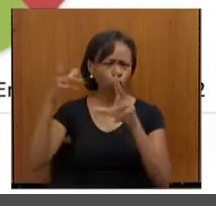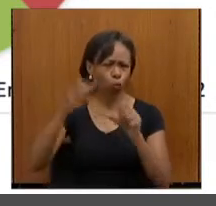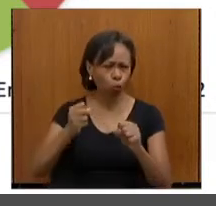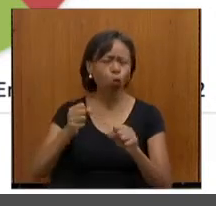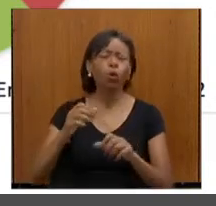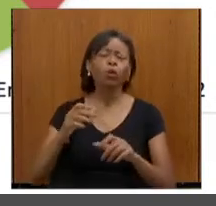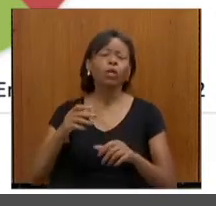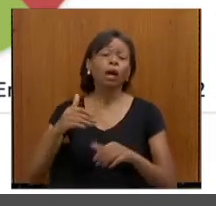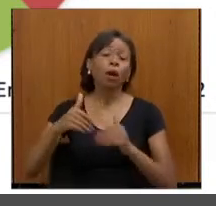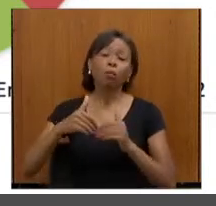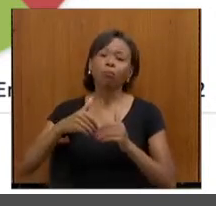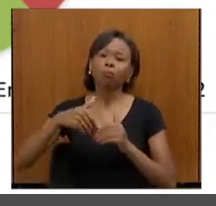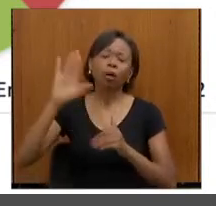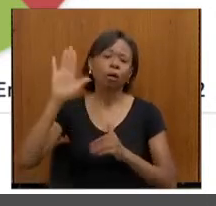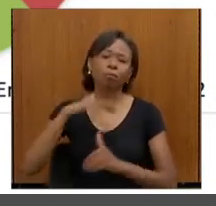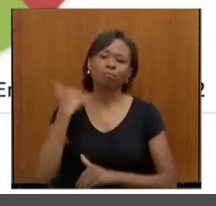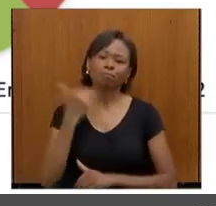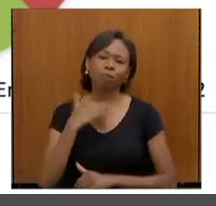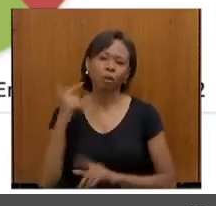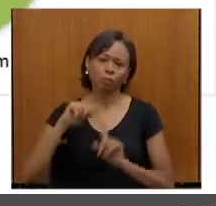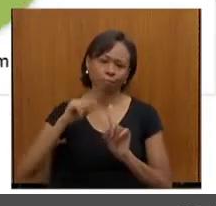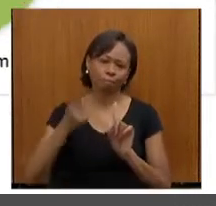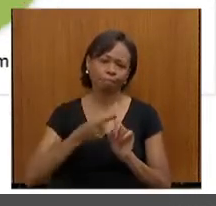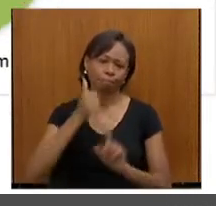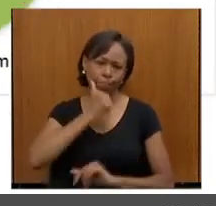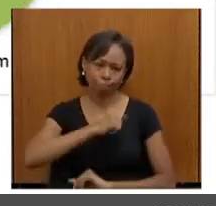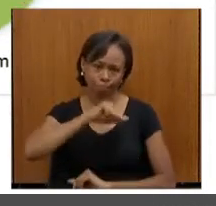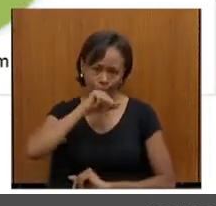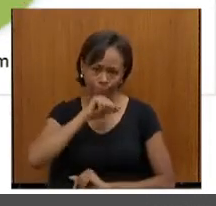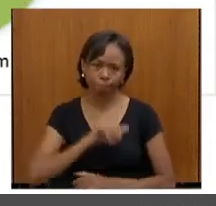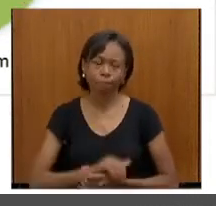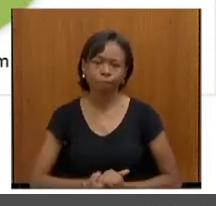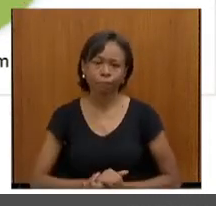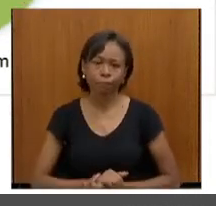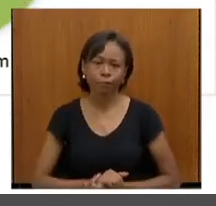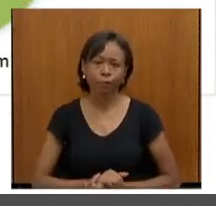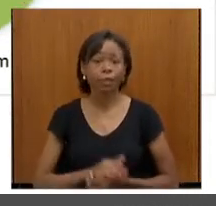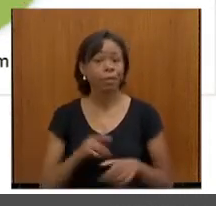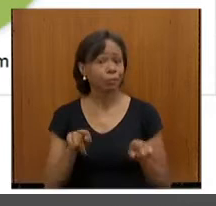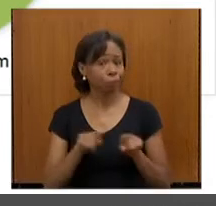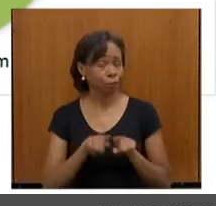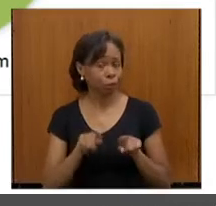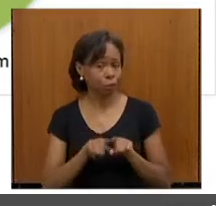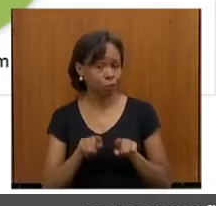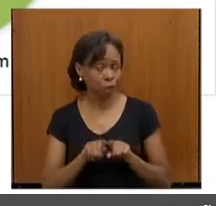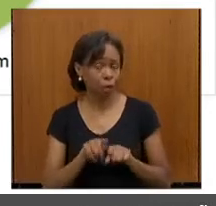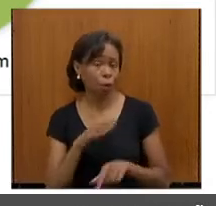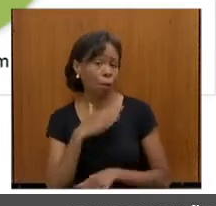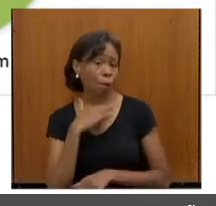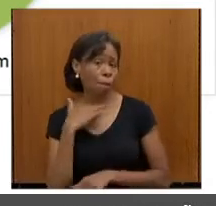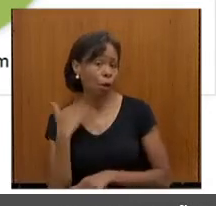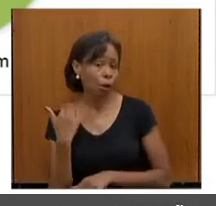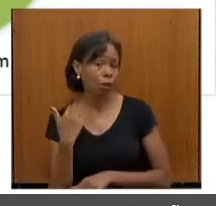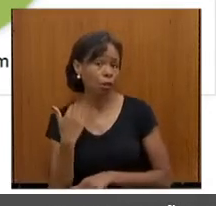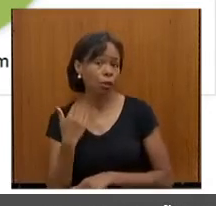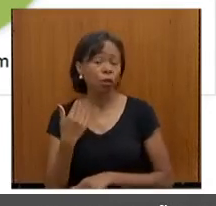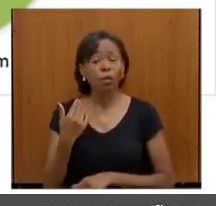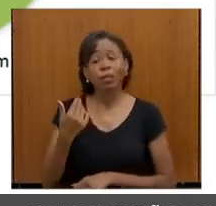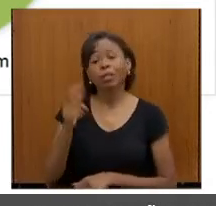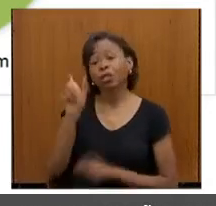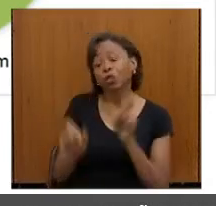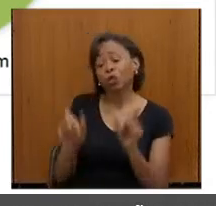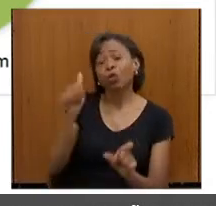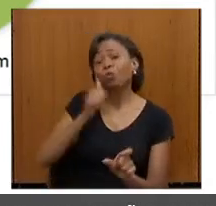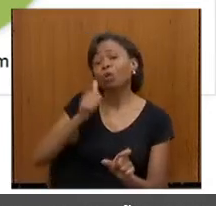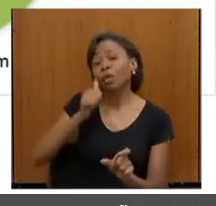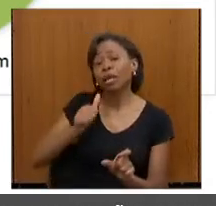mortalidade materna. Próximo, por favor. Igualmente, os óbitos de mulheres de idade fértil. Hoje a